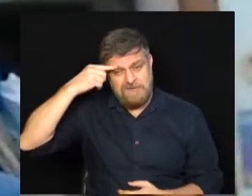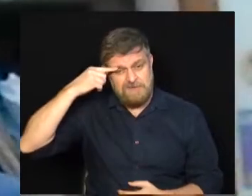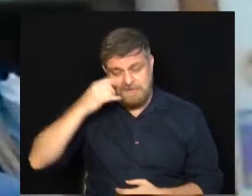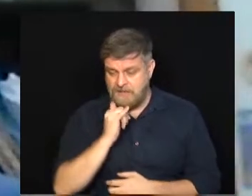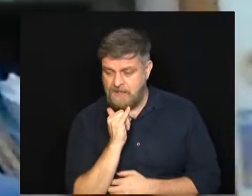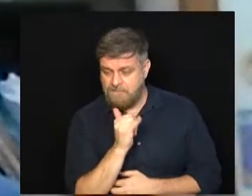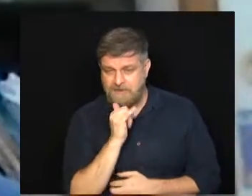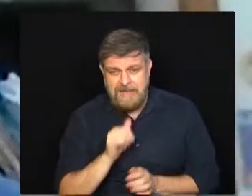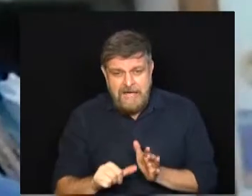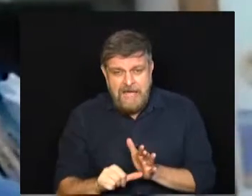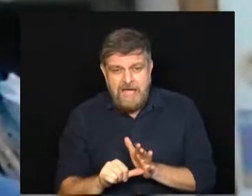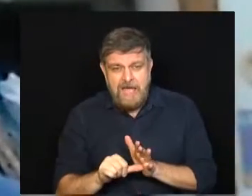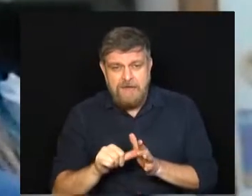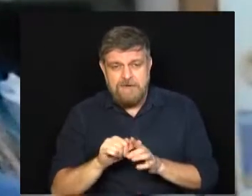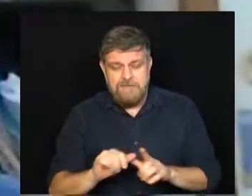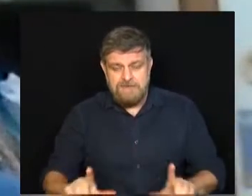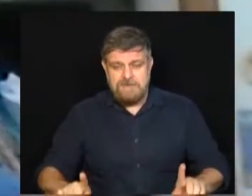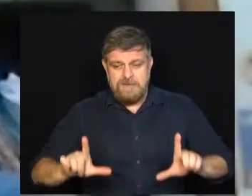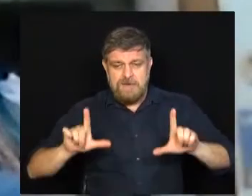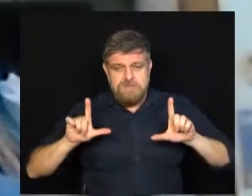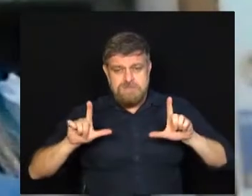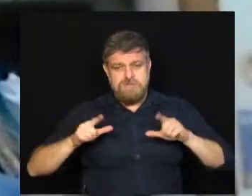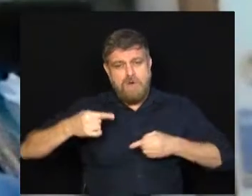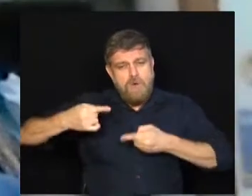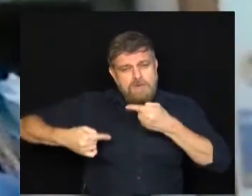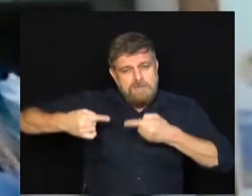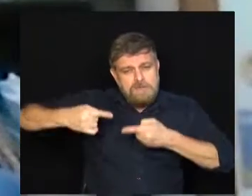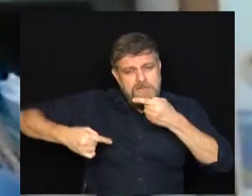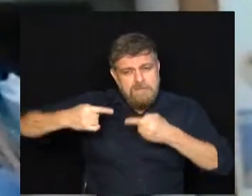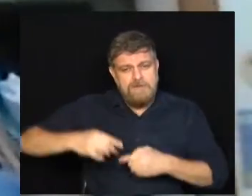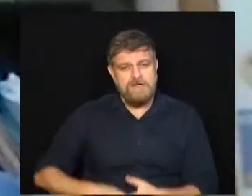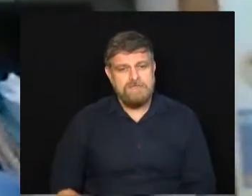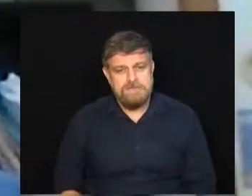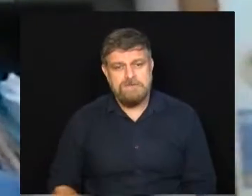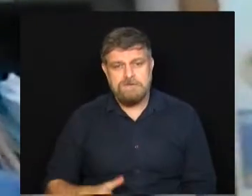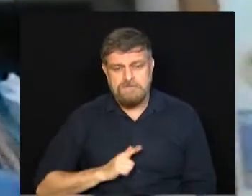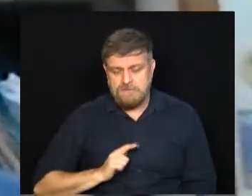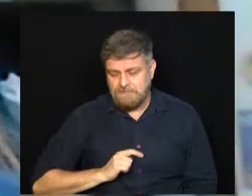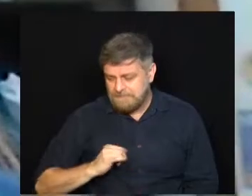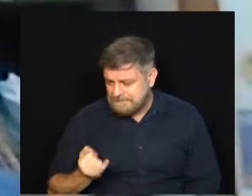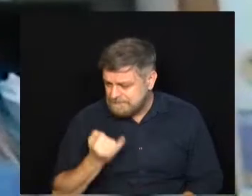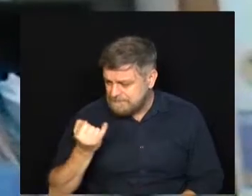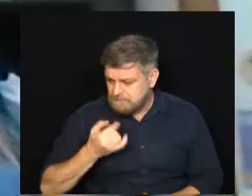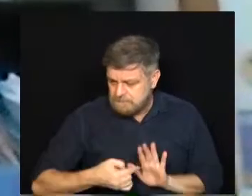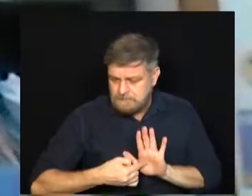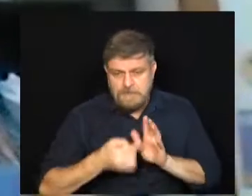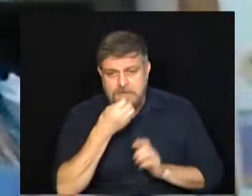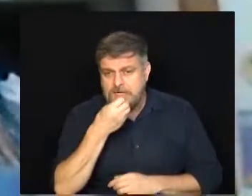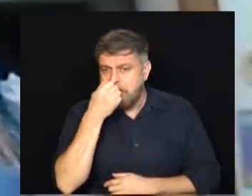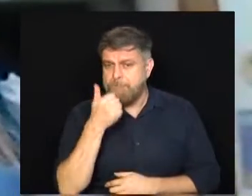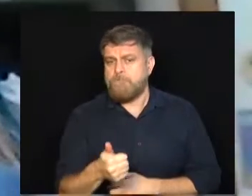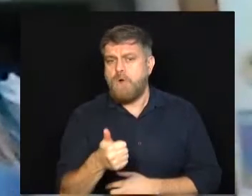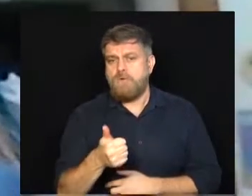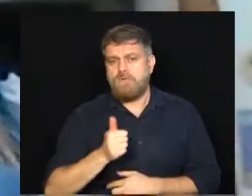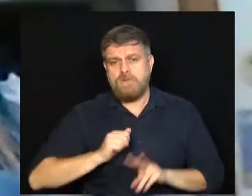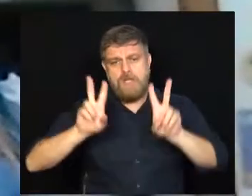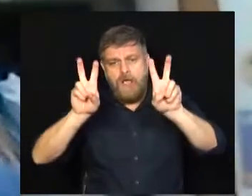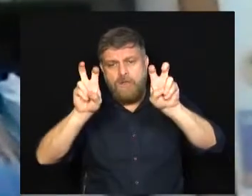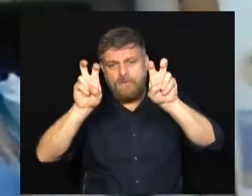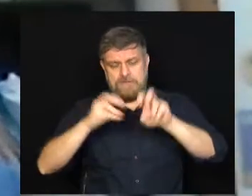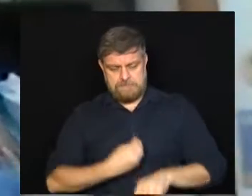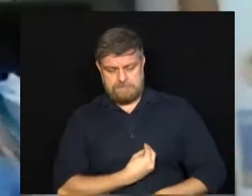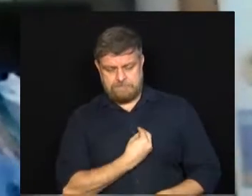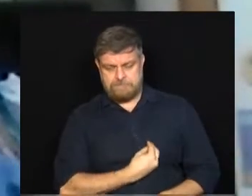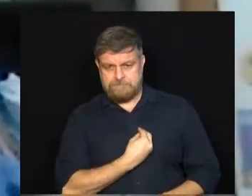esse tema vem ao debate, que é também muito revelador. Mas que bom que veio. Então, para nós é mais